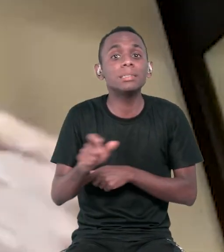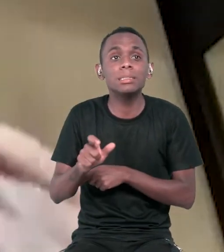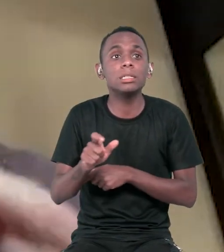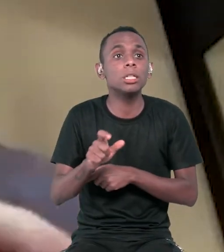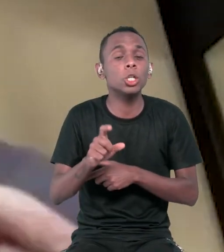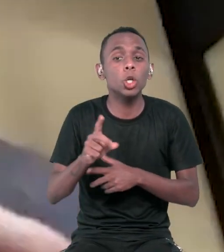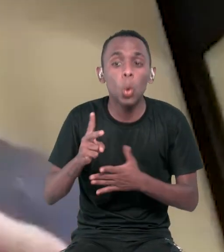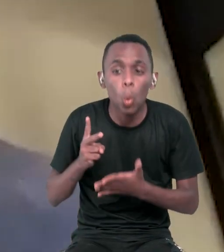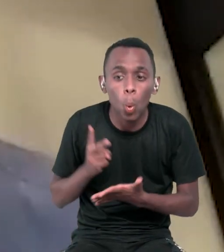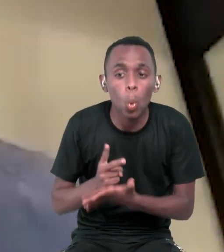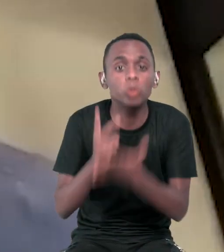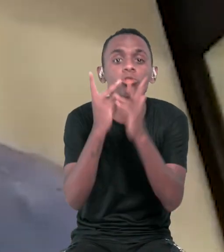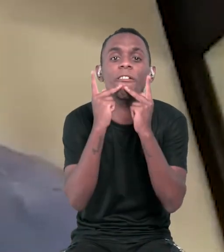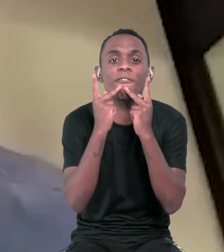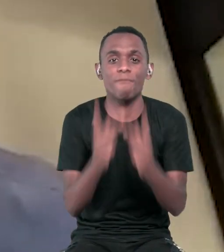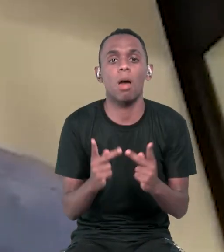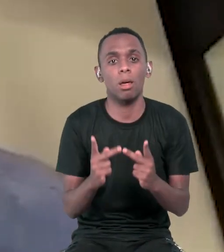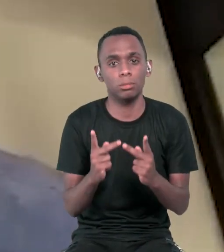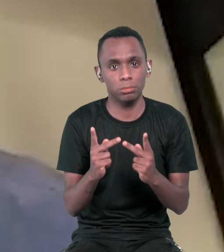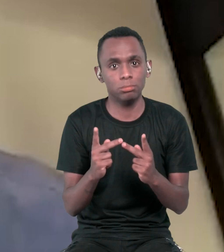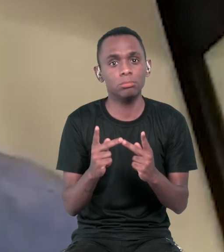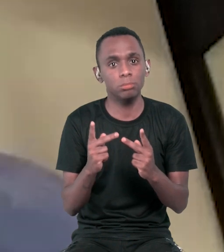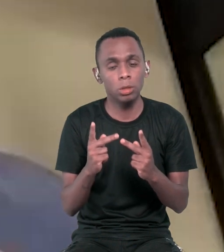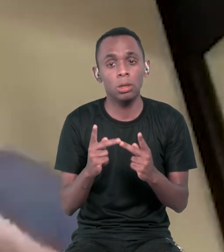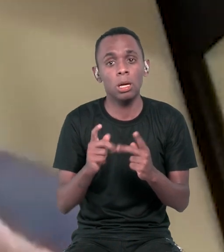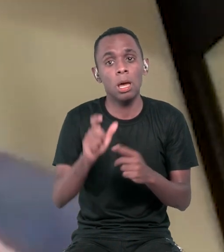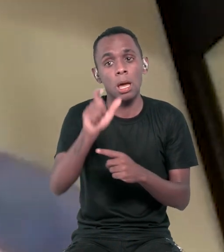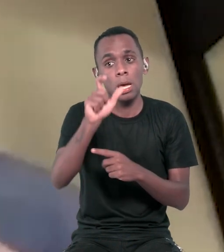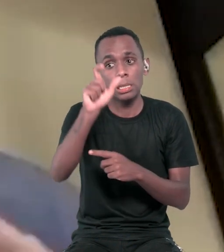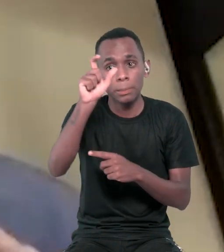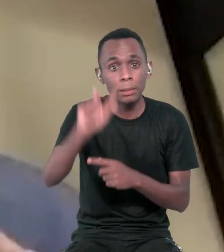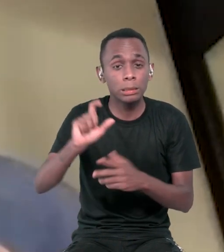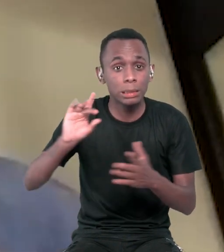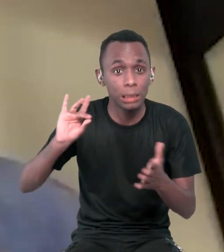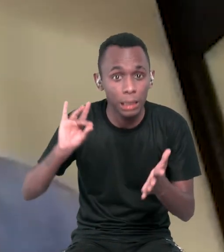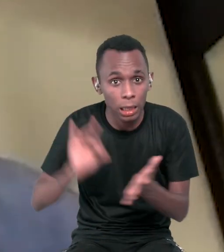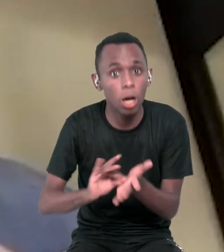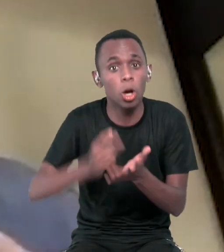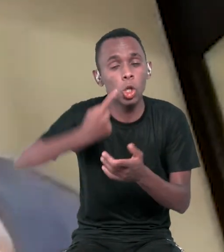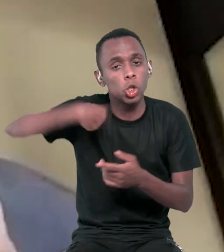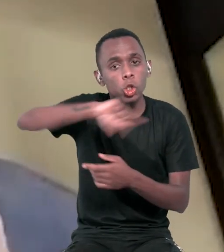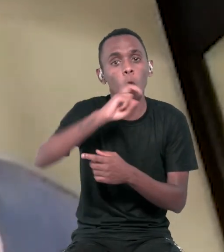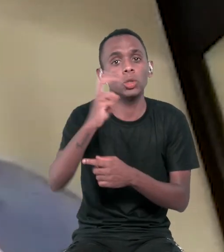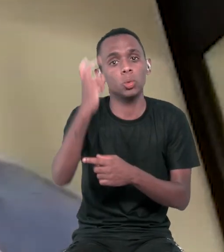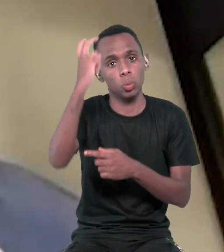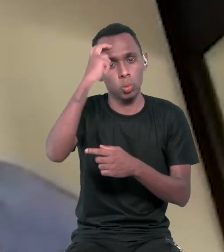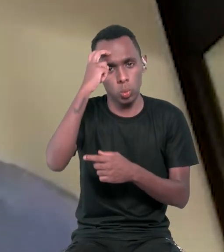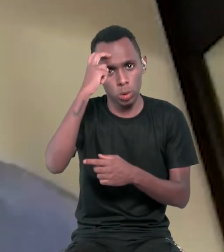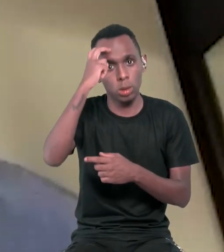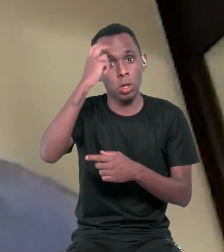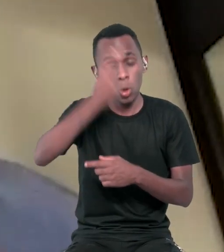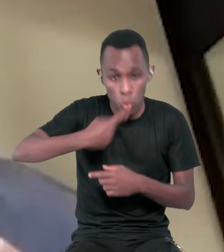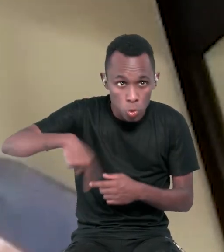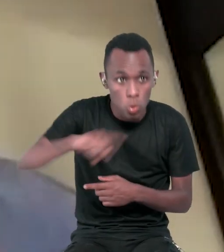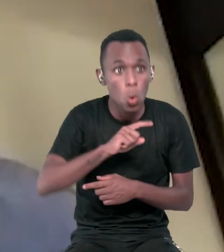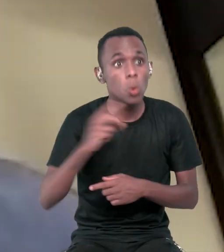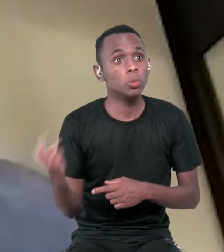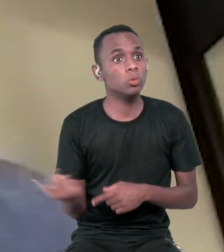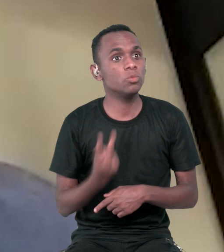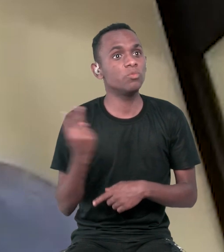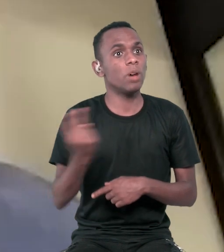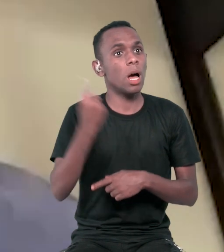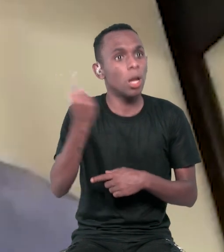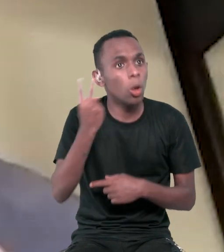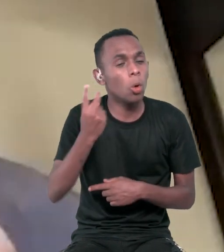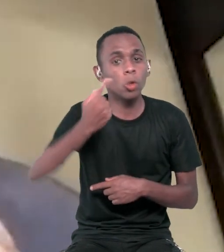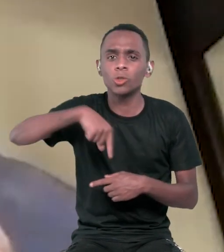quem persiste em ser os reais sujeitos de nossas culturas, de nossos